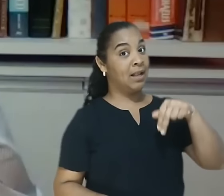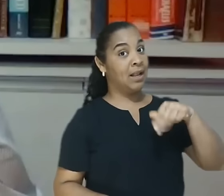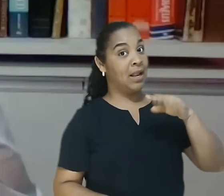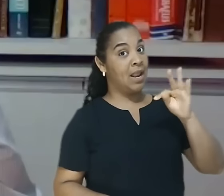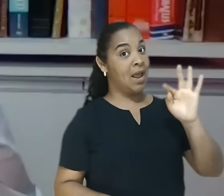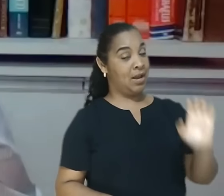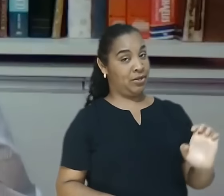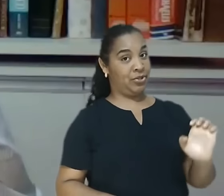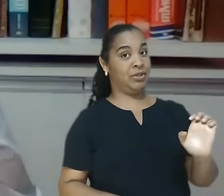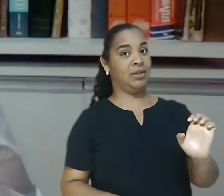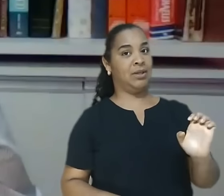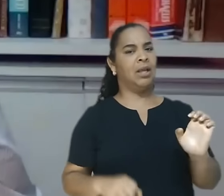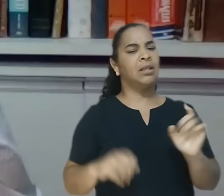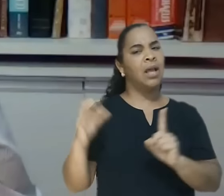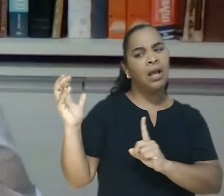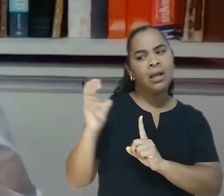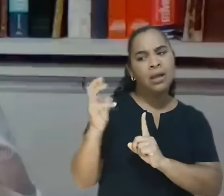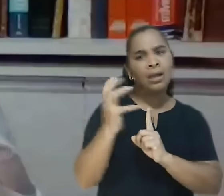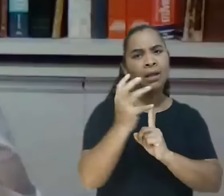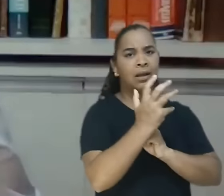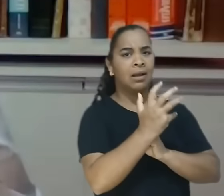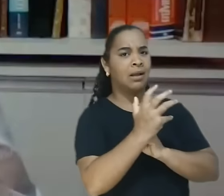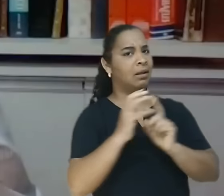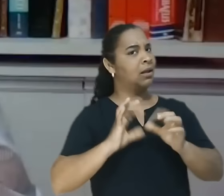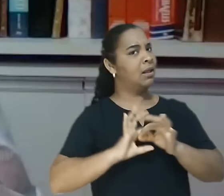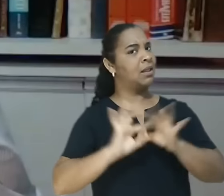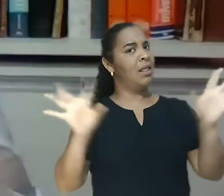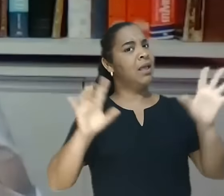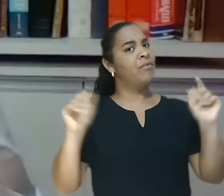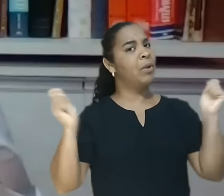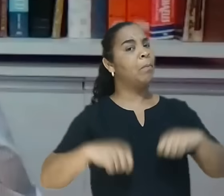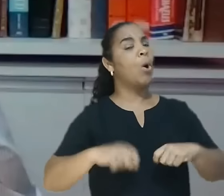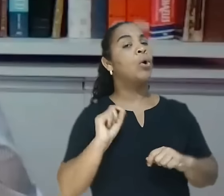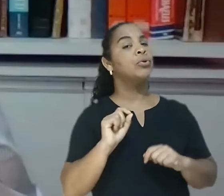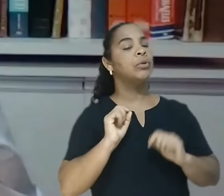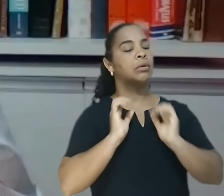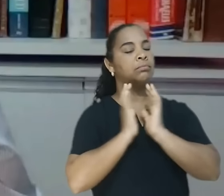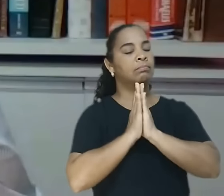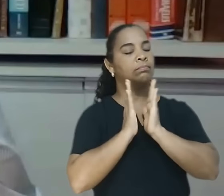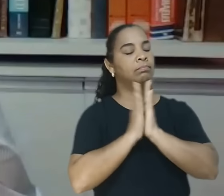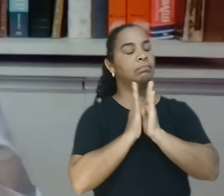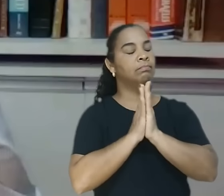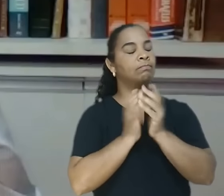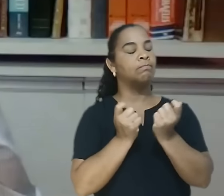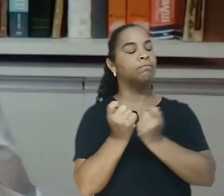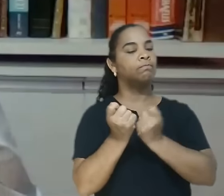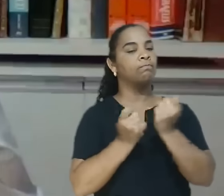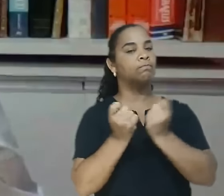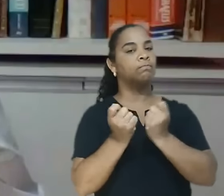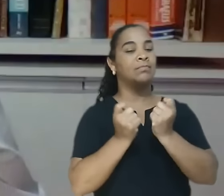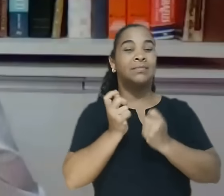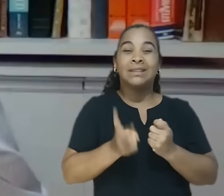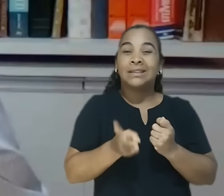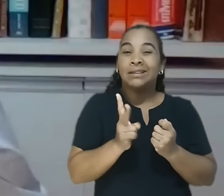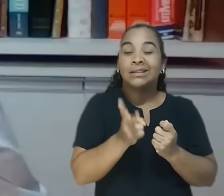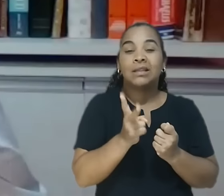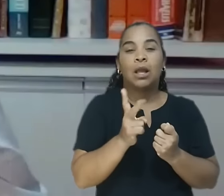você Tem o direito De fazer o que Jesus Nos orientou Vigiar E orar E sempre Através de atitudes